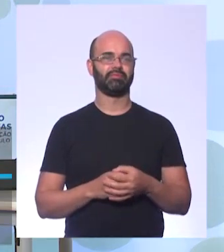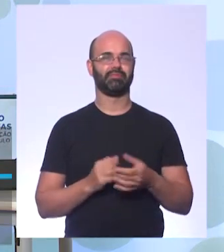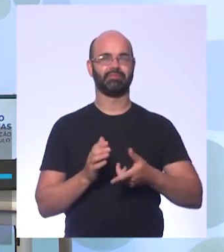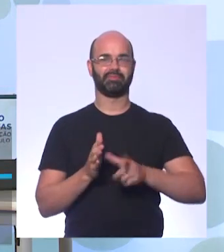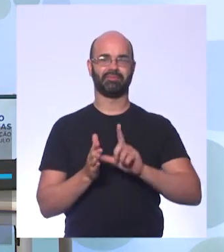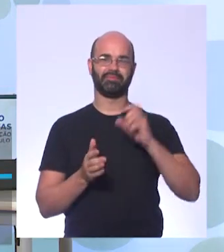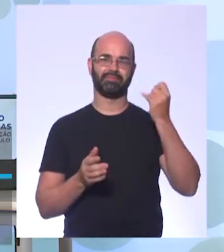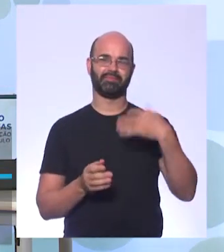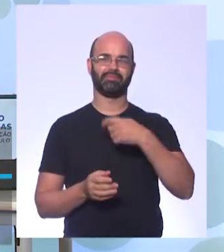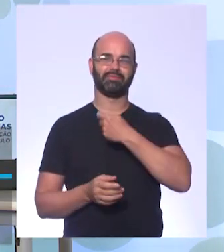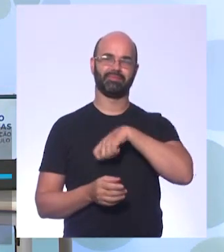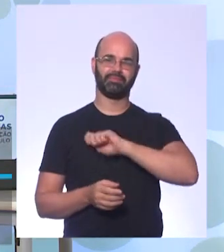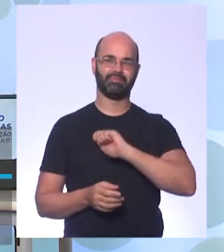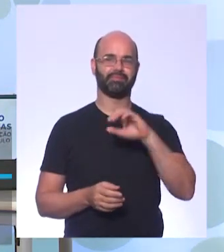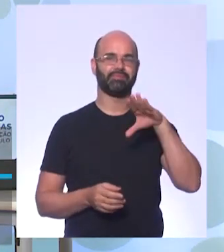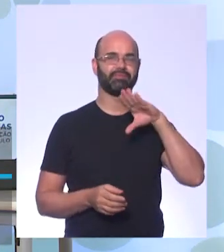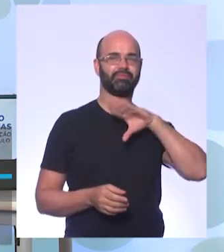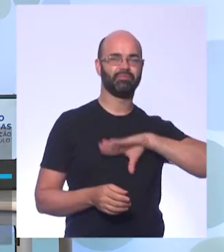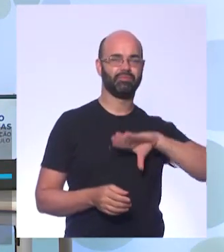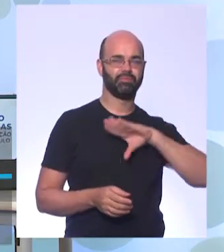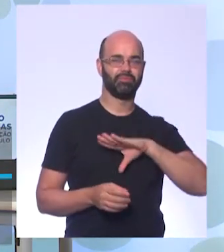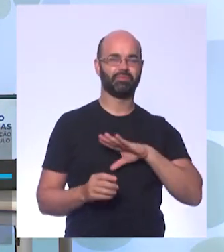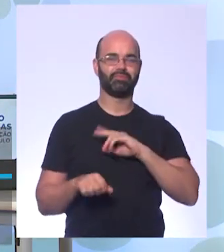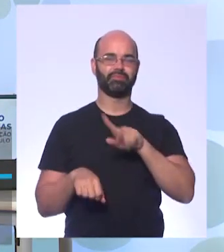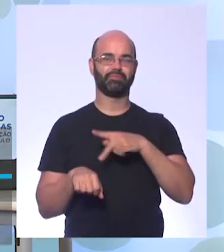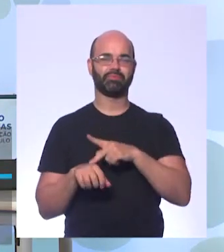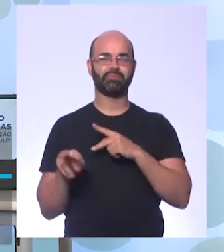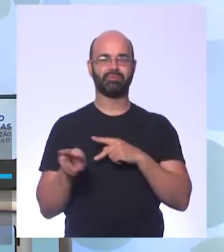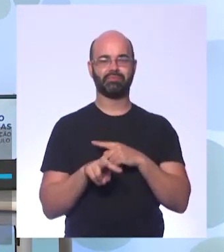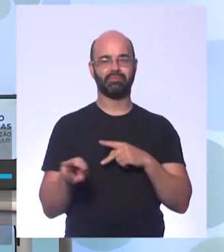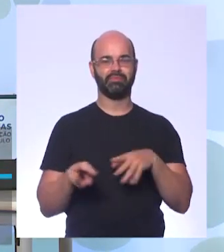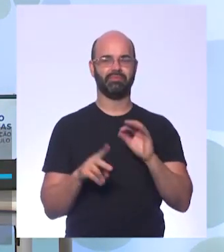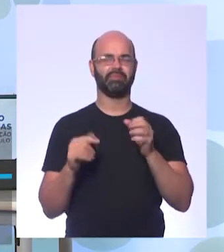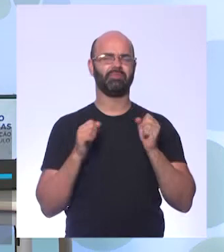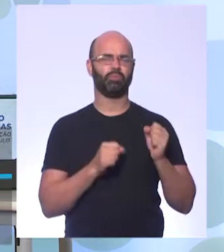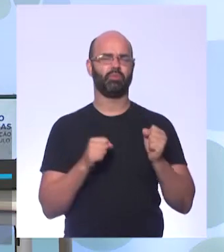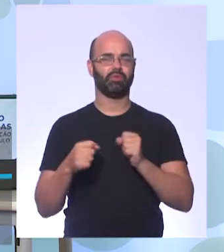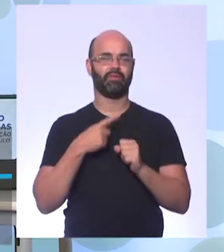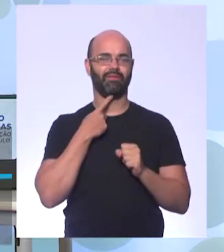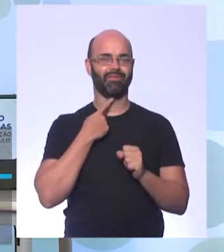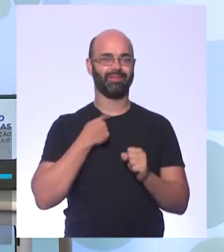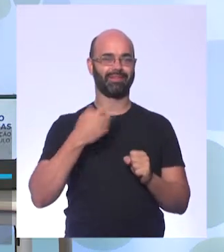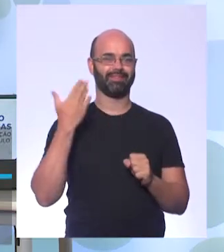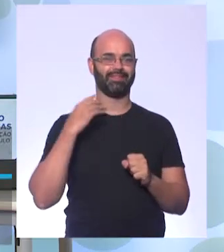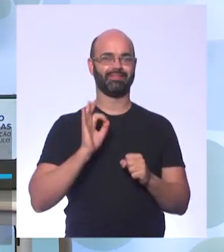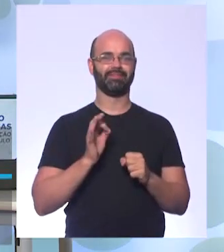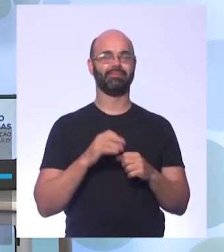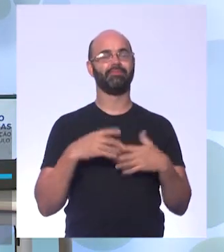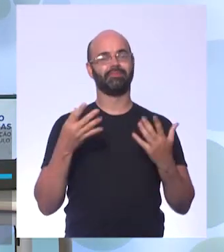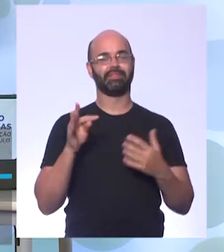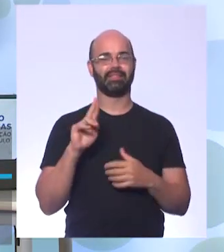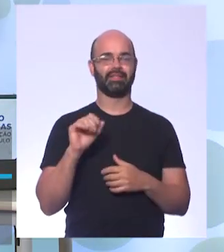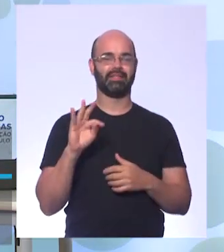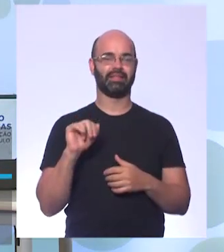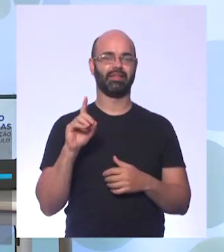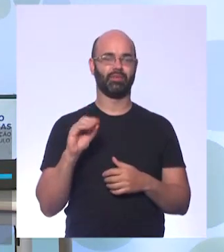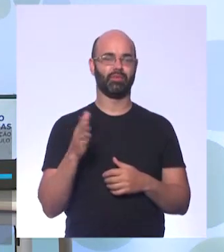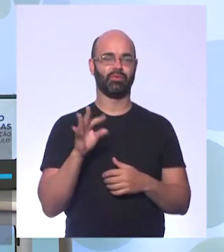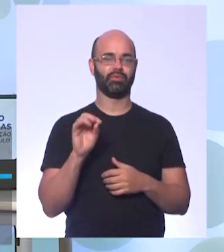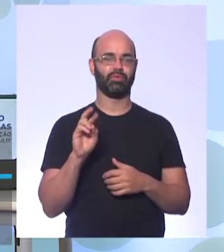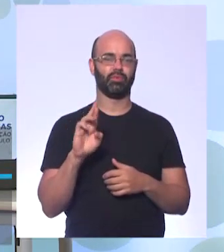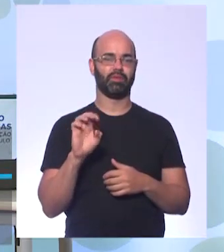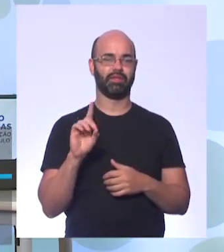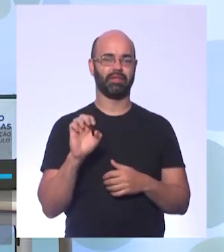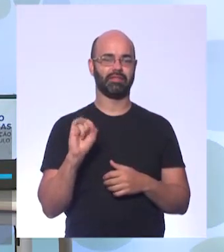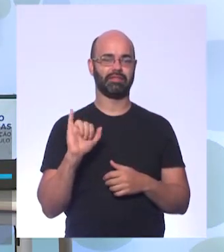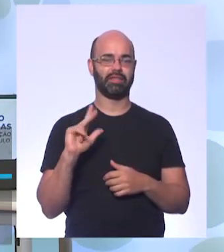questão aí da Espanha e Portugal, né, querendo ser aí o todo-poderoso na época, né, e aí veio o Tratado de Tordesilhas para tentar,